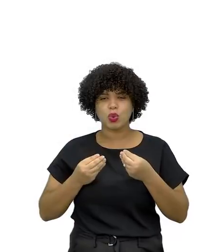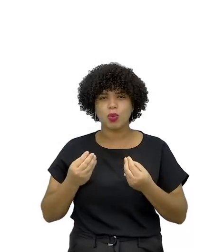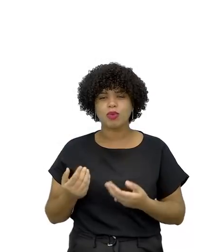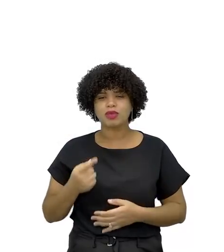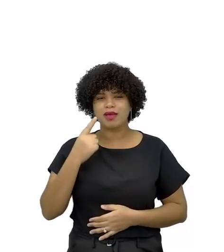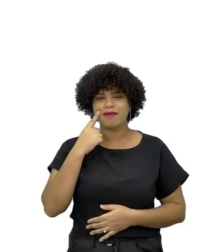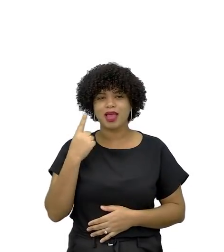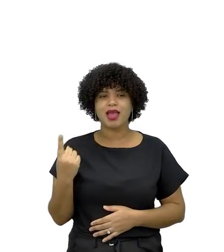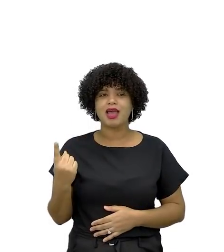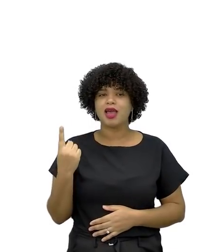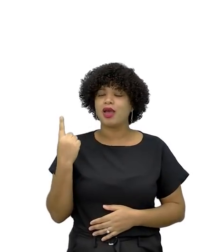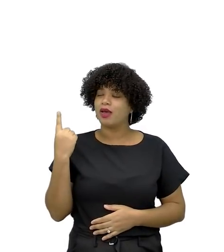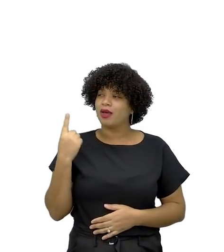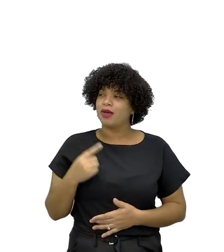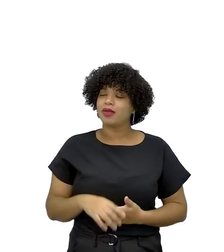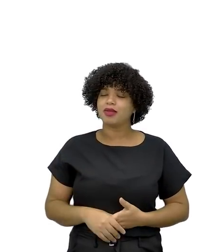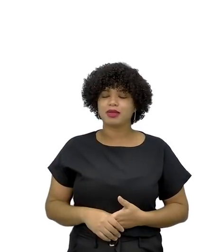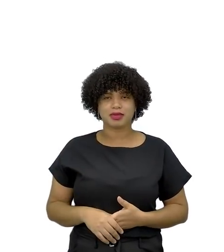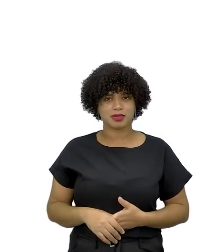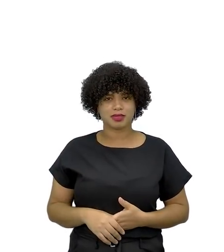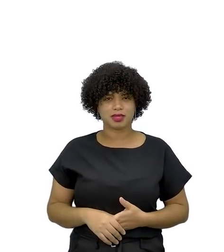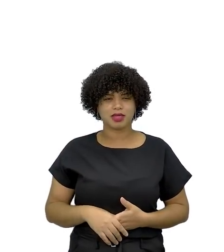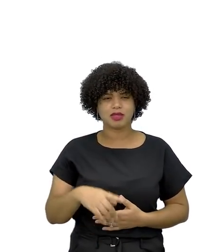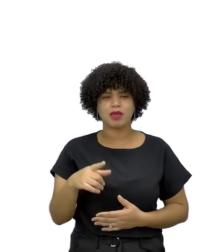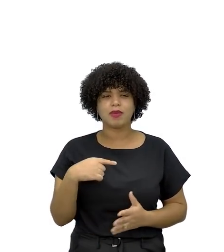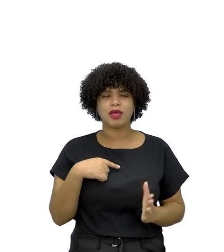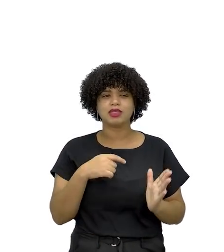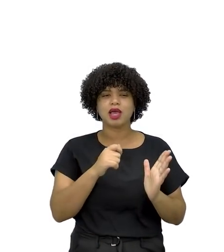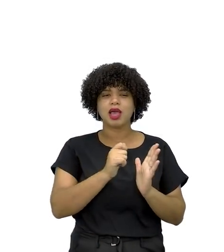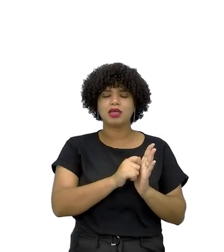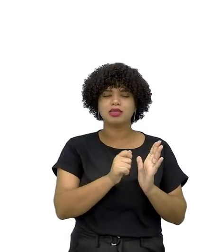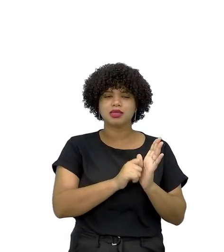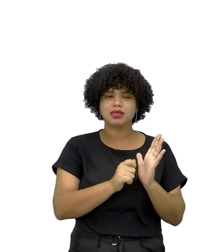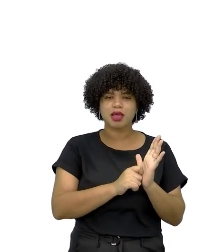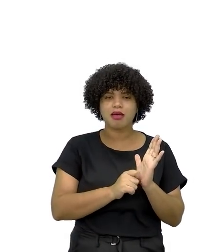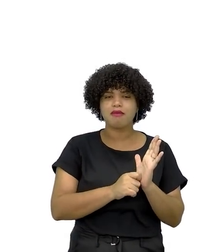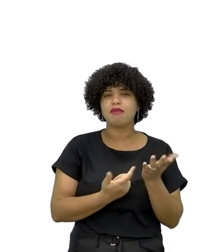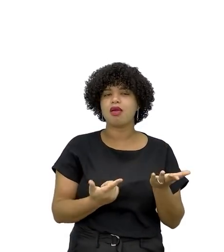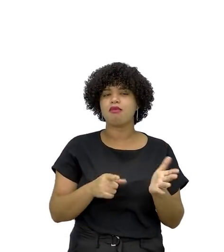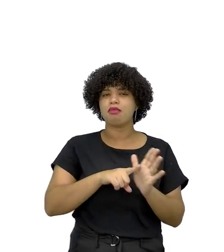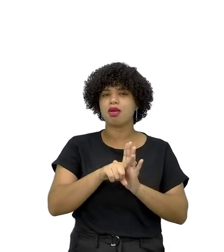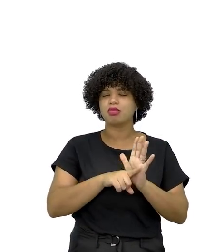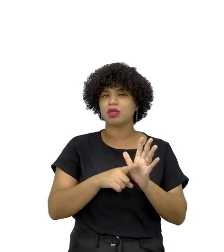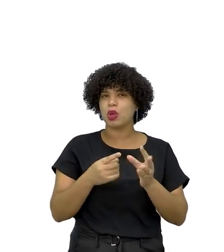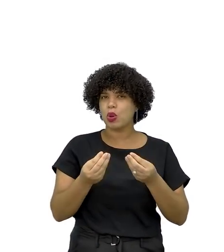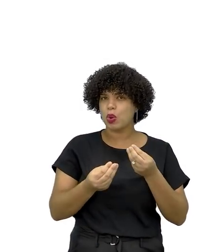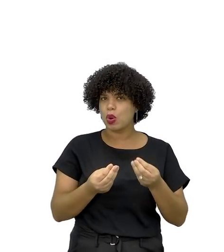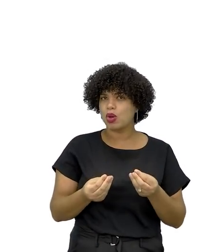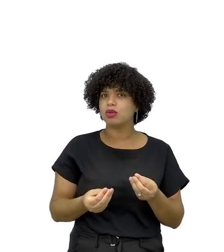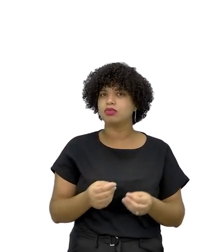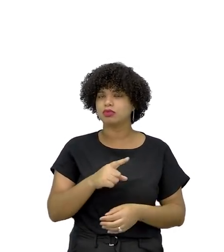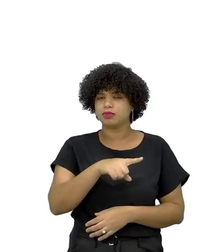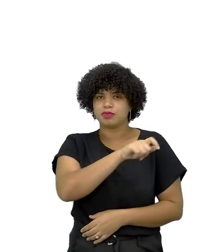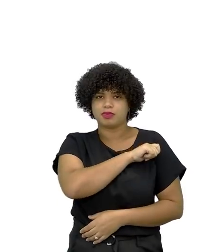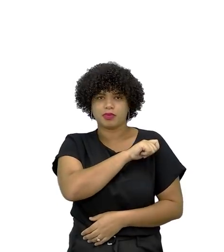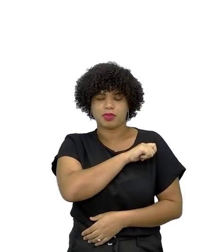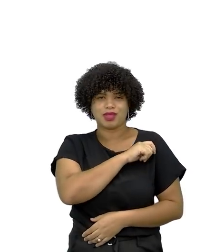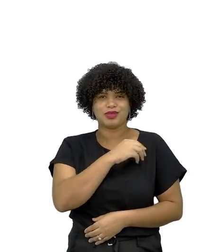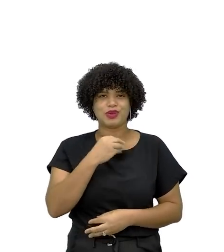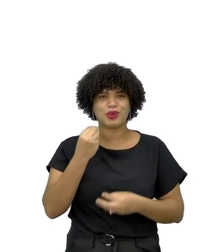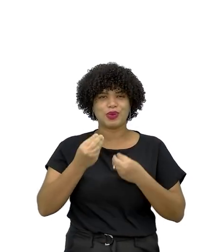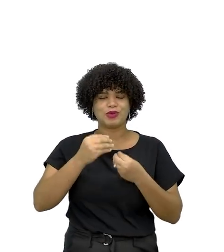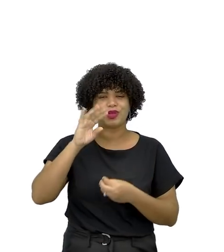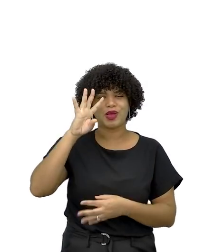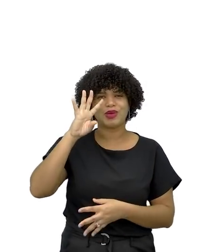suas pesquisas no papel, de que forma as atividades que vocês propuseram, elas tiveram um